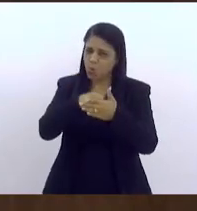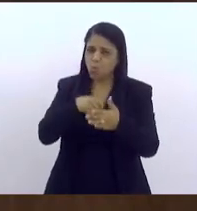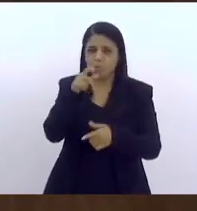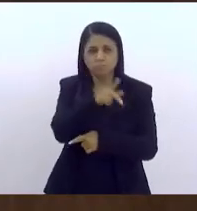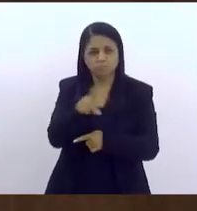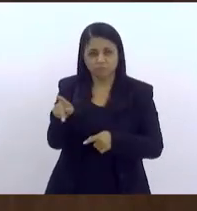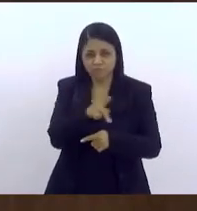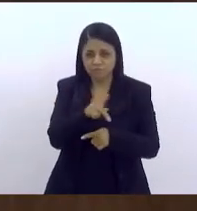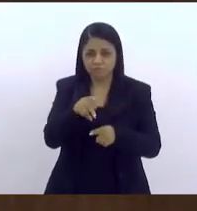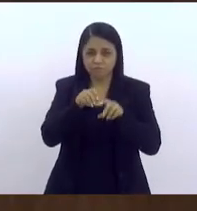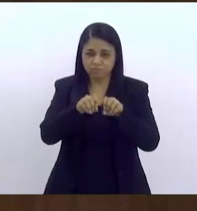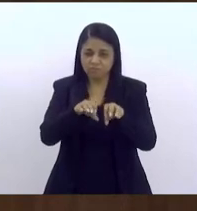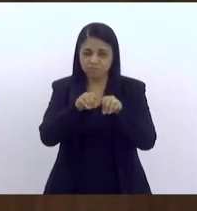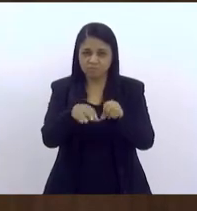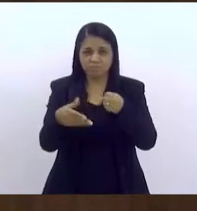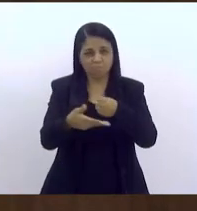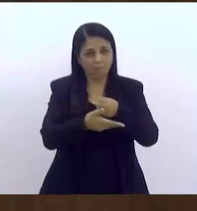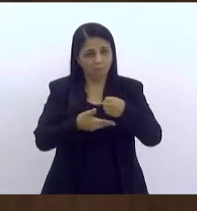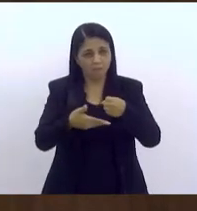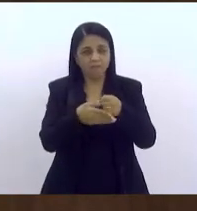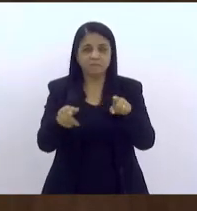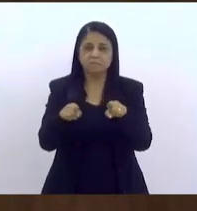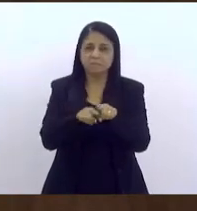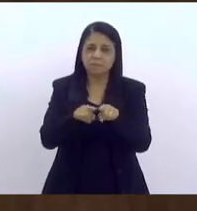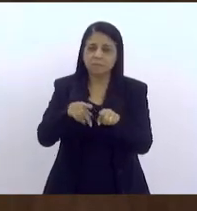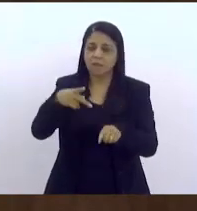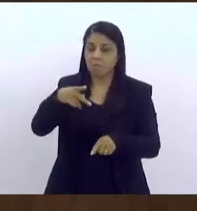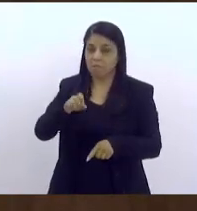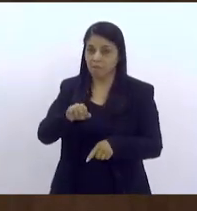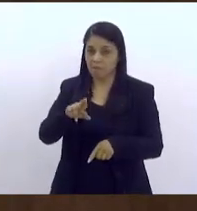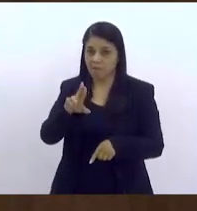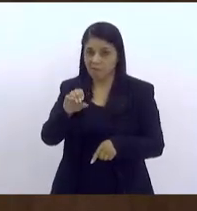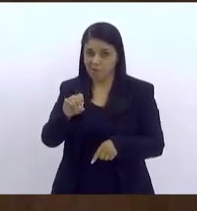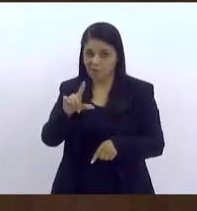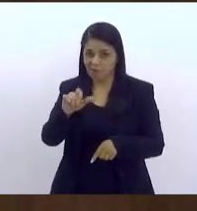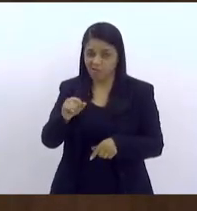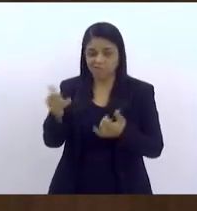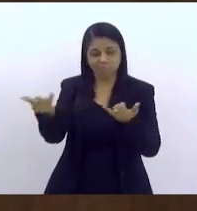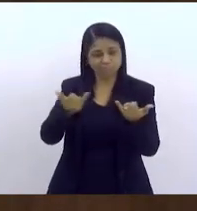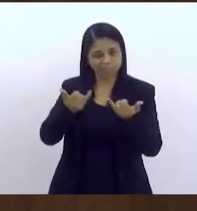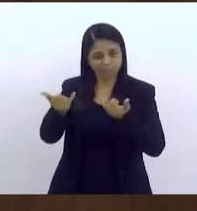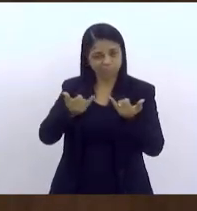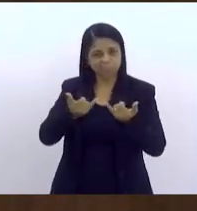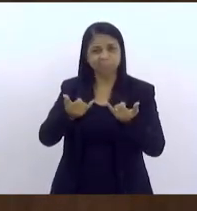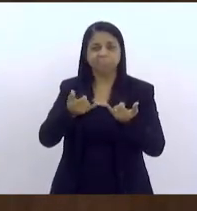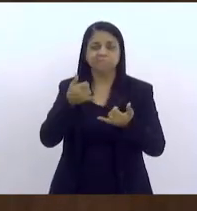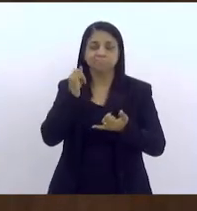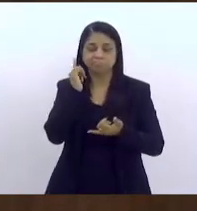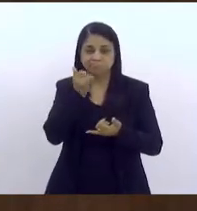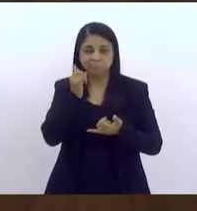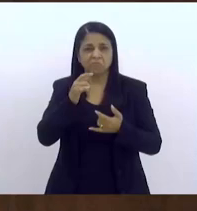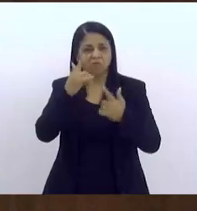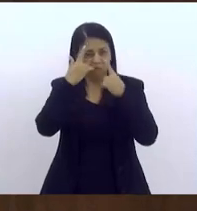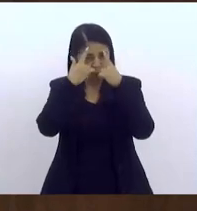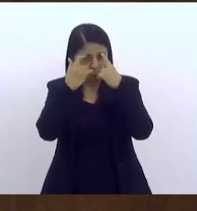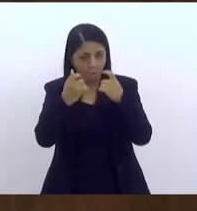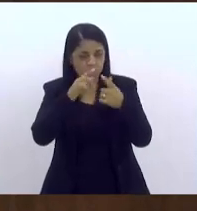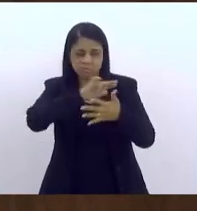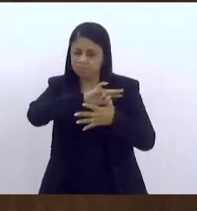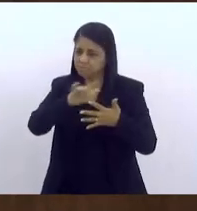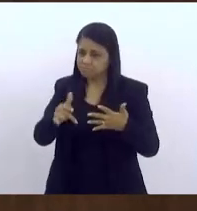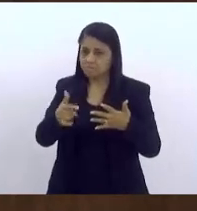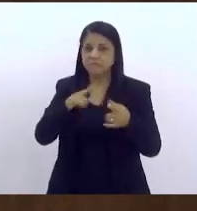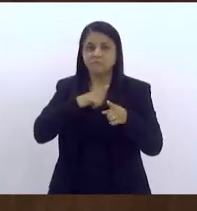não é da Educação Básica mas também com a pérola com as coisas que nos contou de tanta violência né